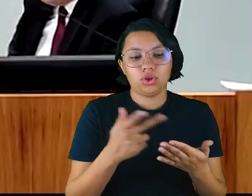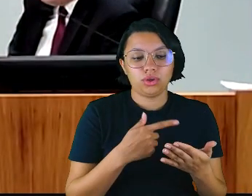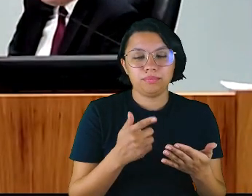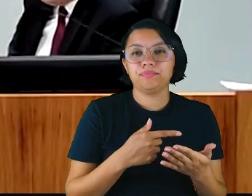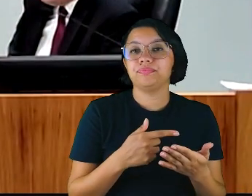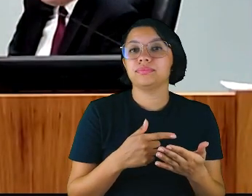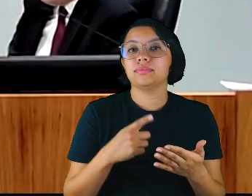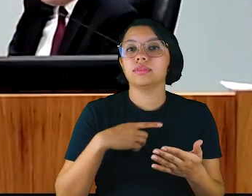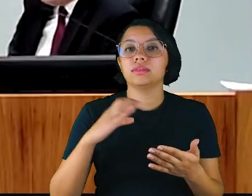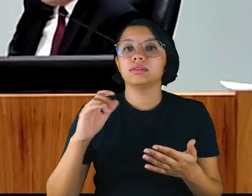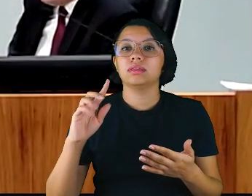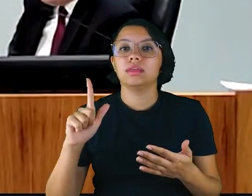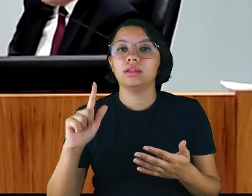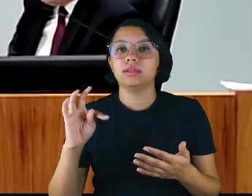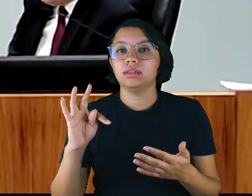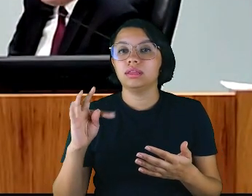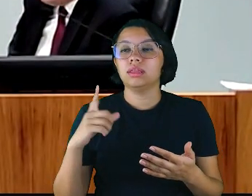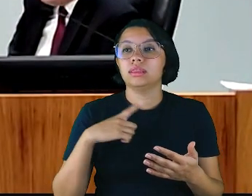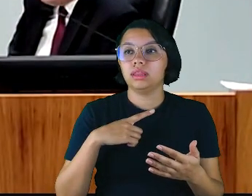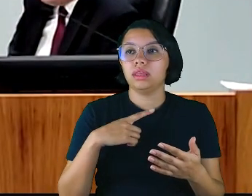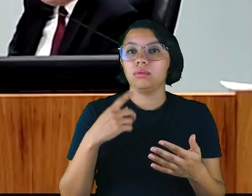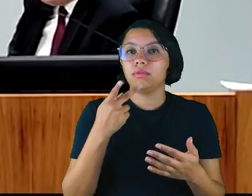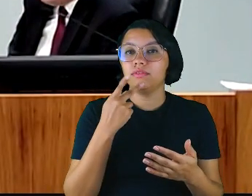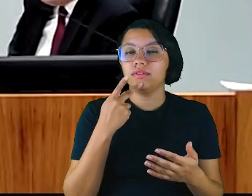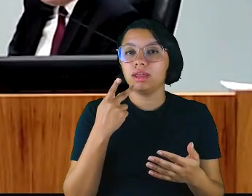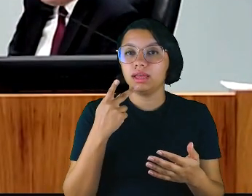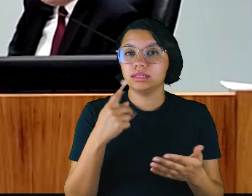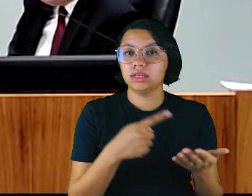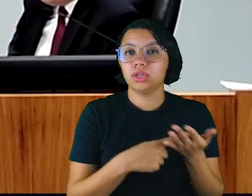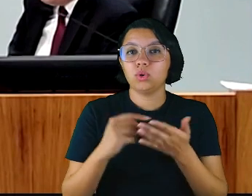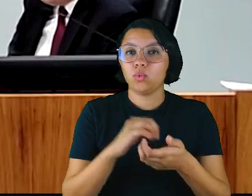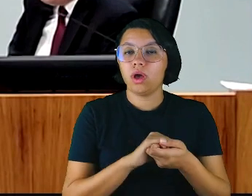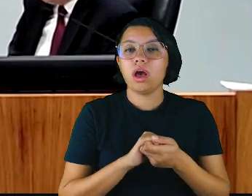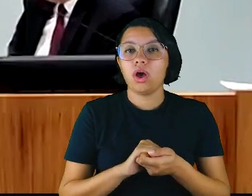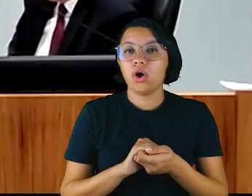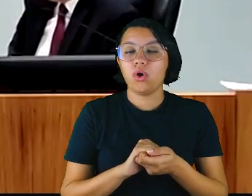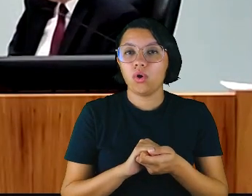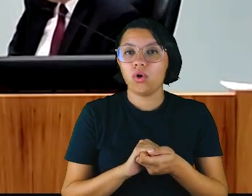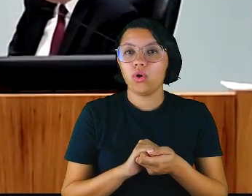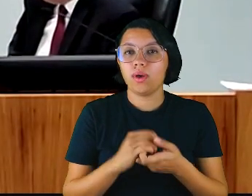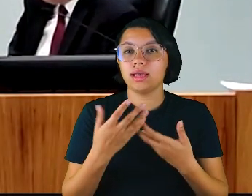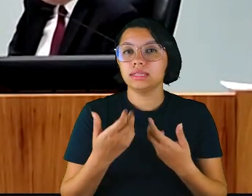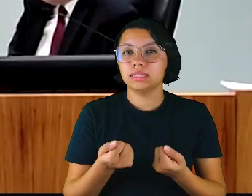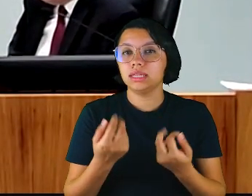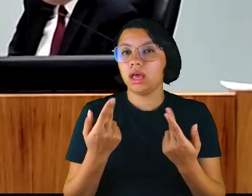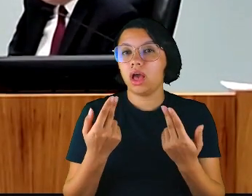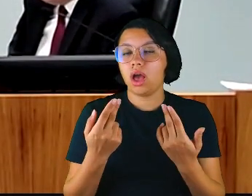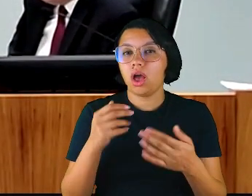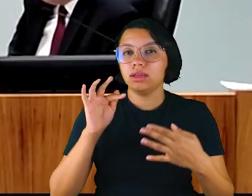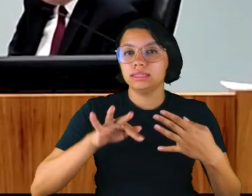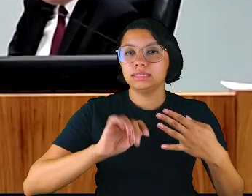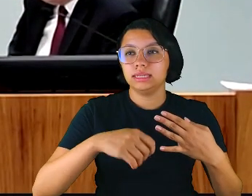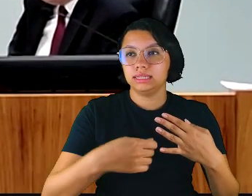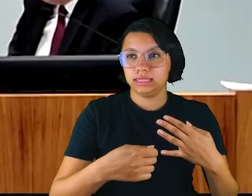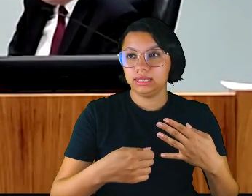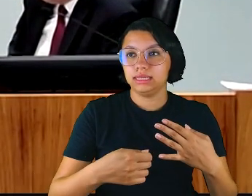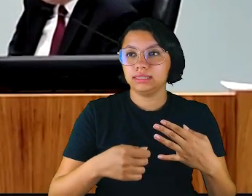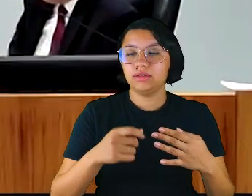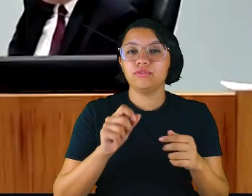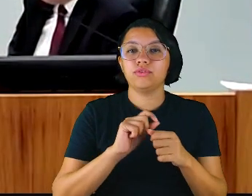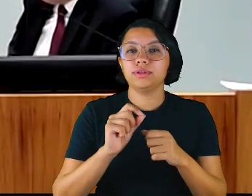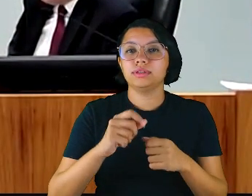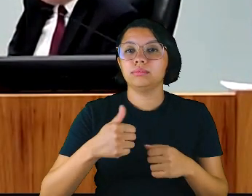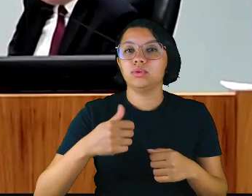tem uma frase que diz que o acordo ele equivale à sentença e irrecorrível. Essa expressão é tão forte para nós, redação original